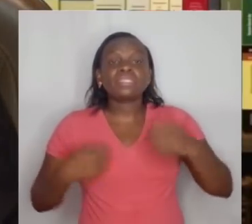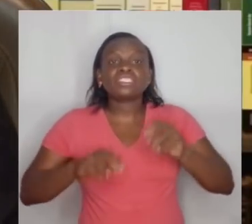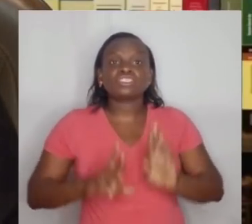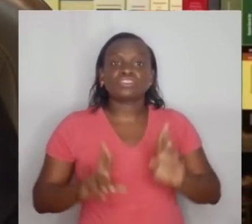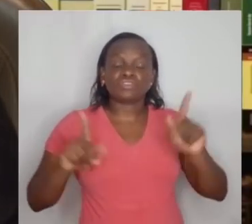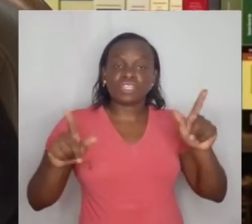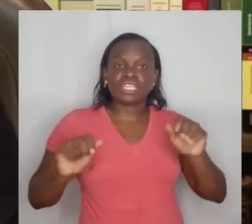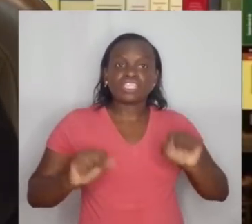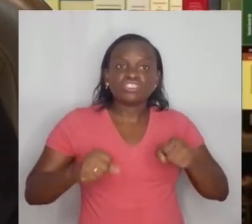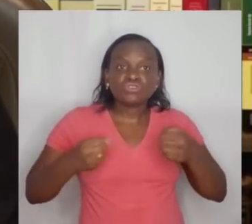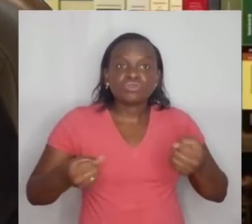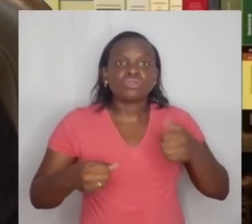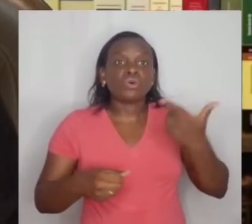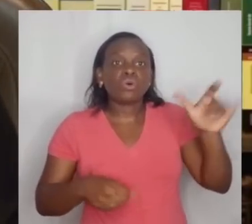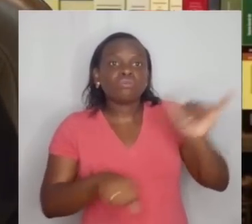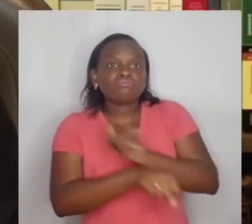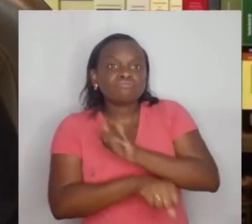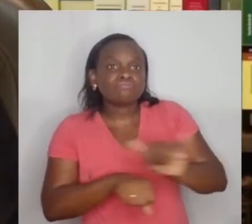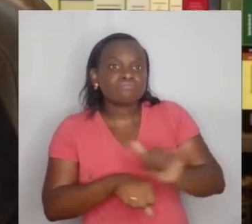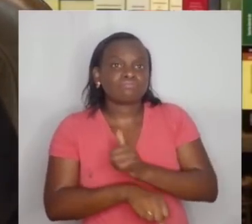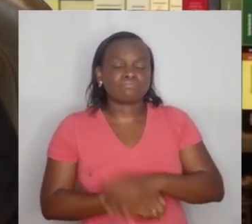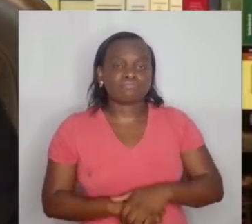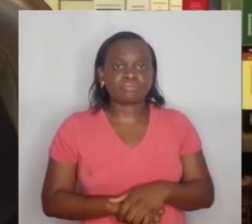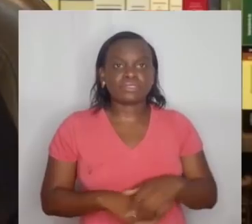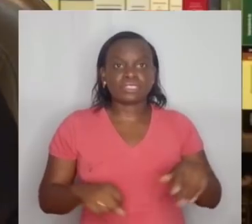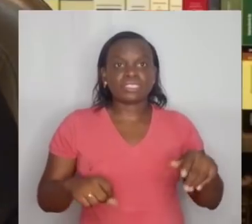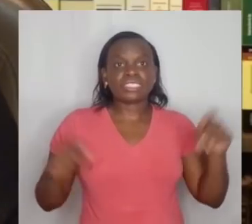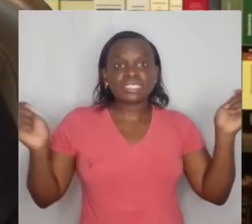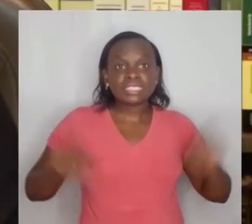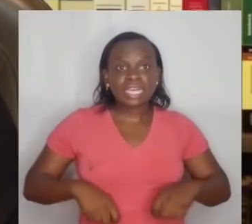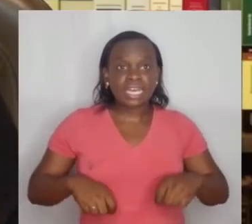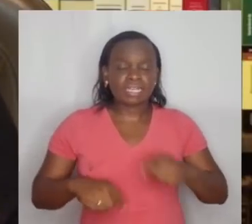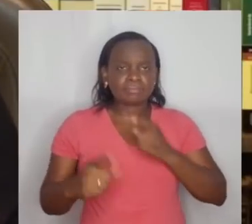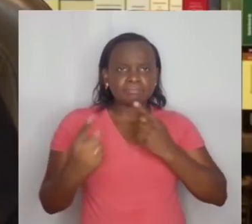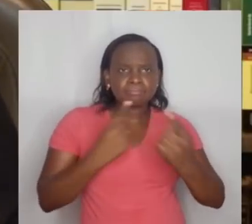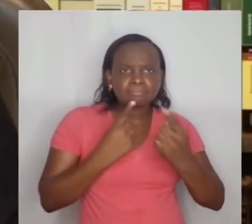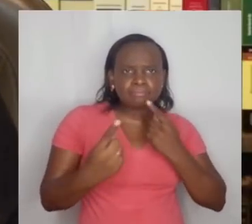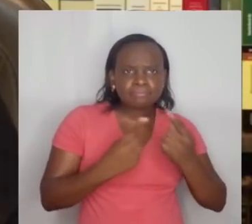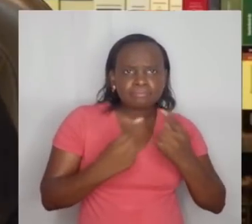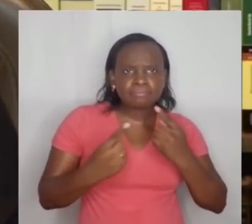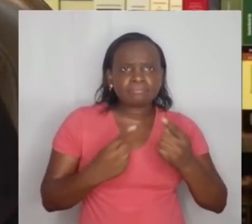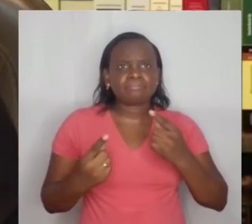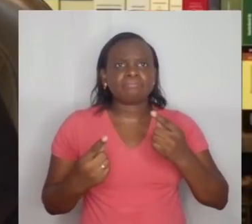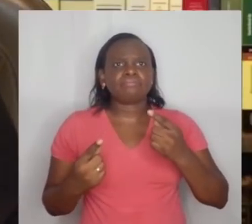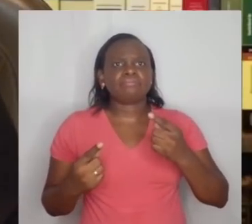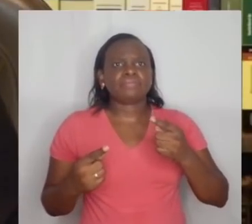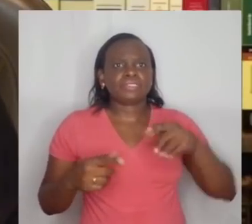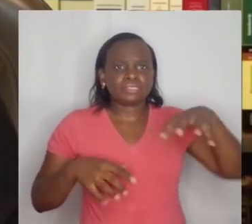ter outra dimensão e buscar outras alternativas que possibilitem criar diálogos